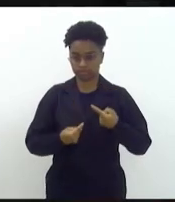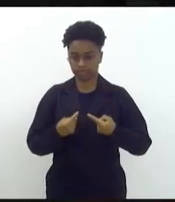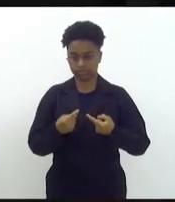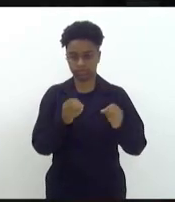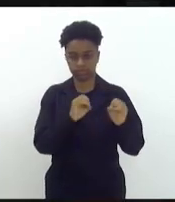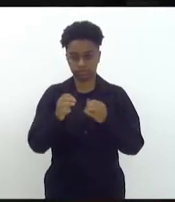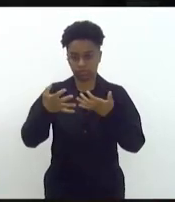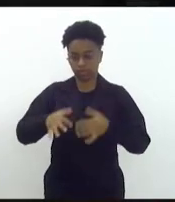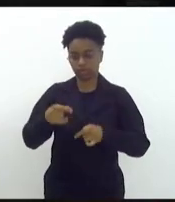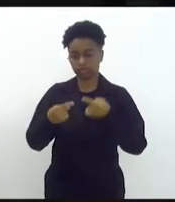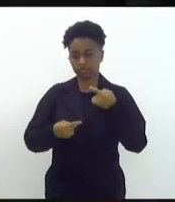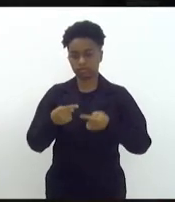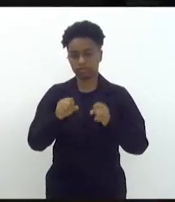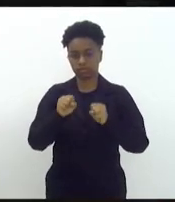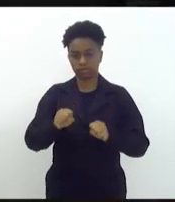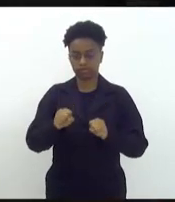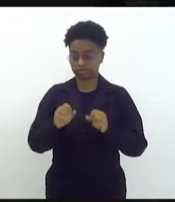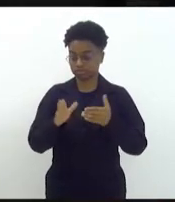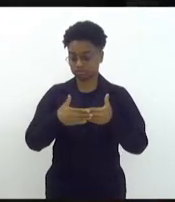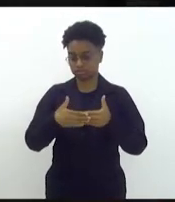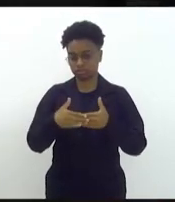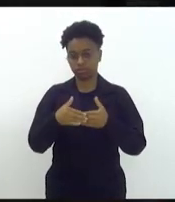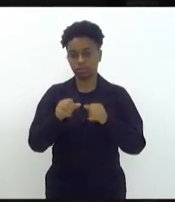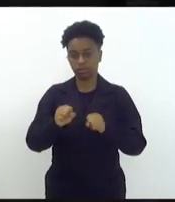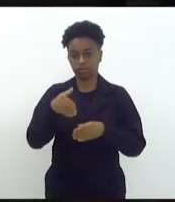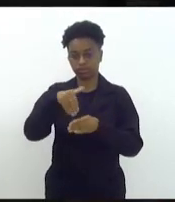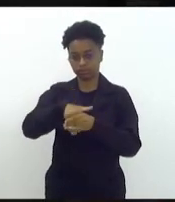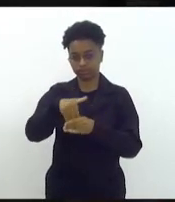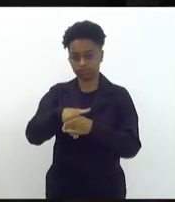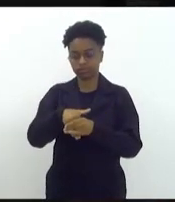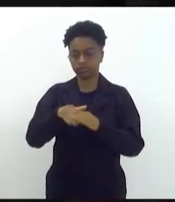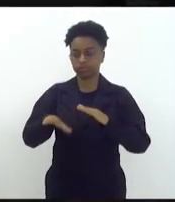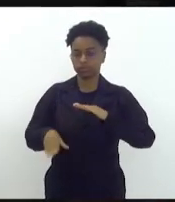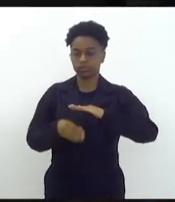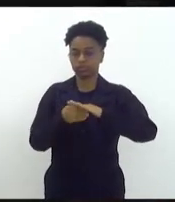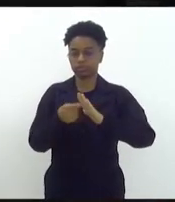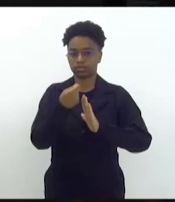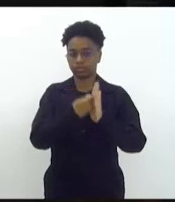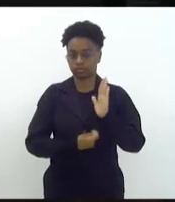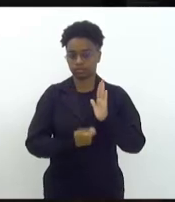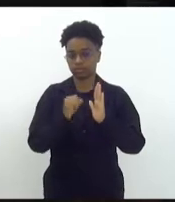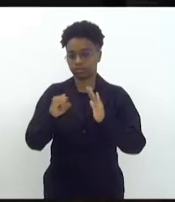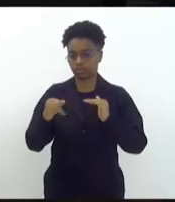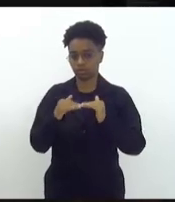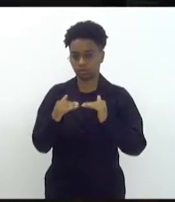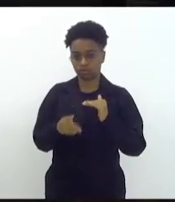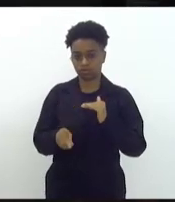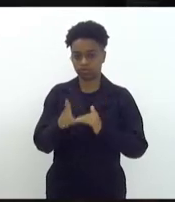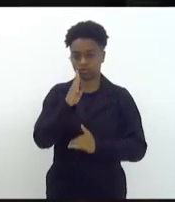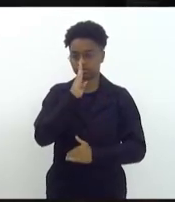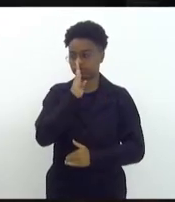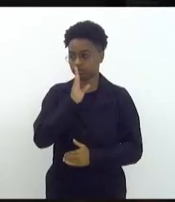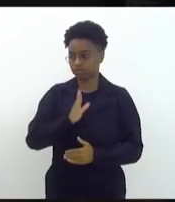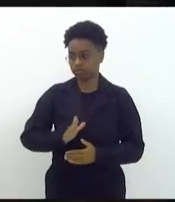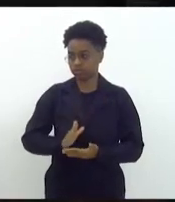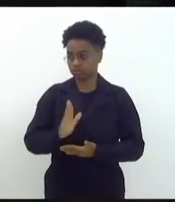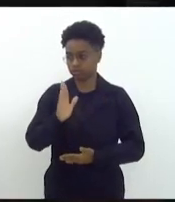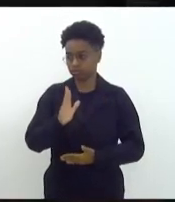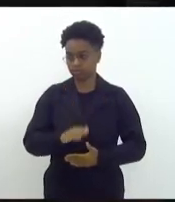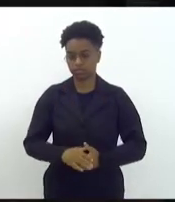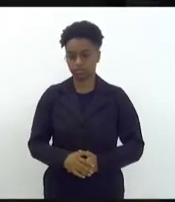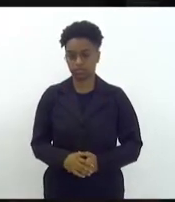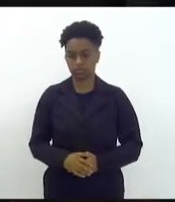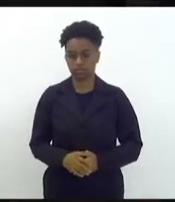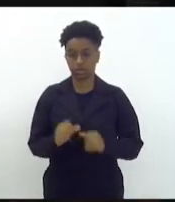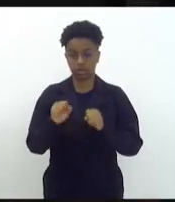não havendo Quem Queira discutir encerrado a discussão em votação emenda de redação senhores que a própria Manias Como estão aprovado